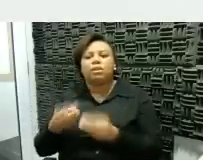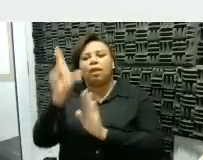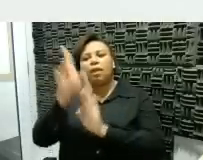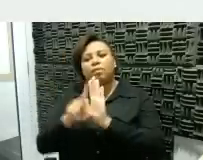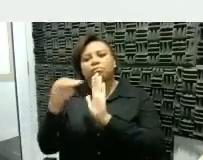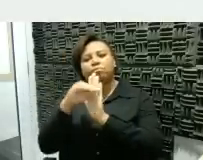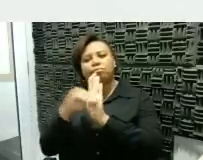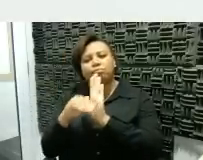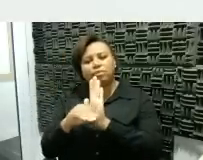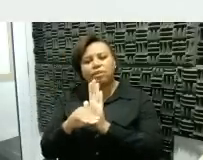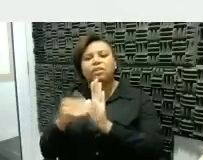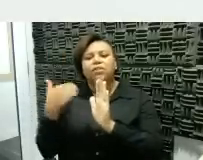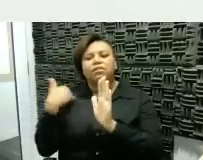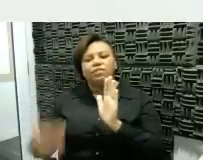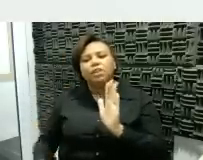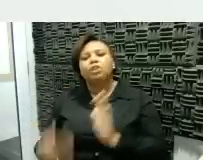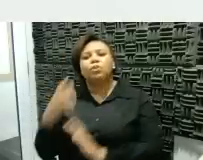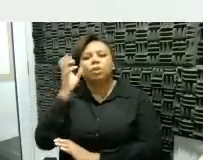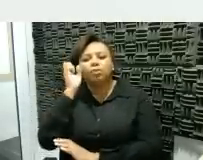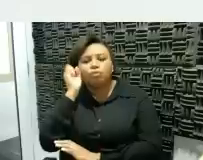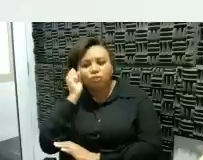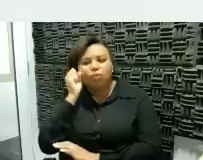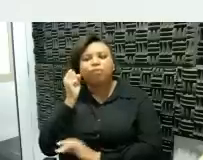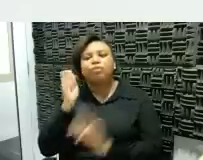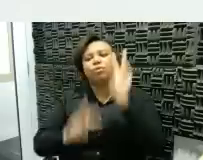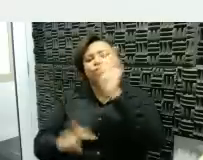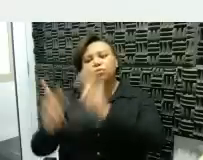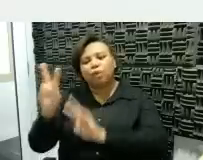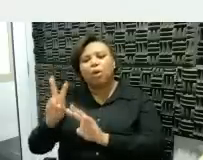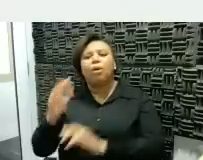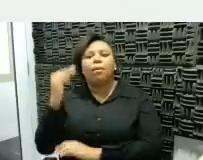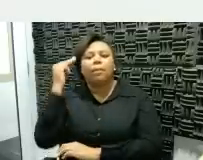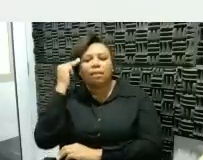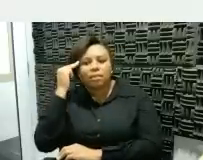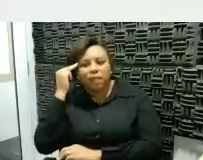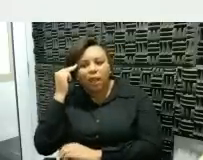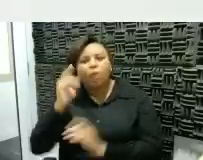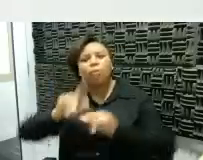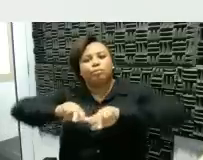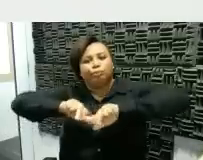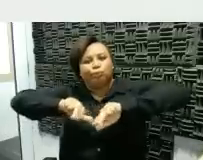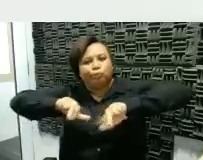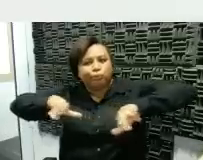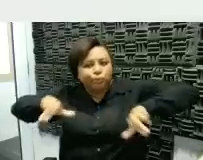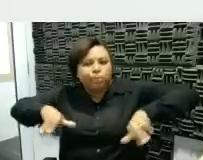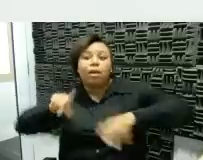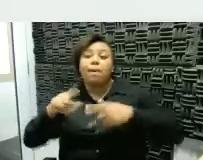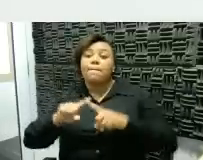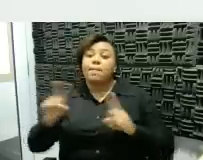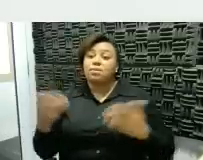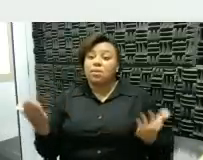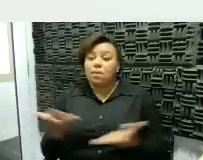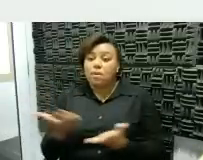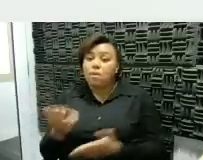visuais mentais e a deficiência múltipla hoje em dia no entanto a gente tem usado um outro